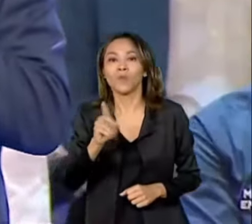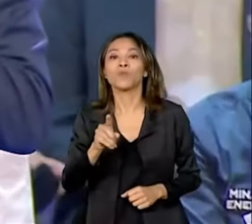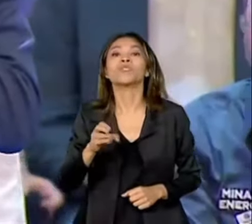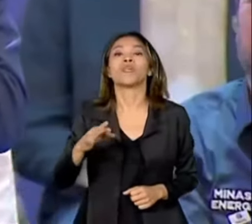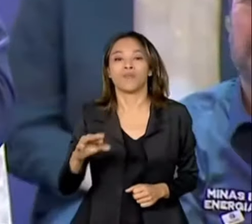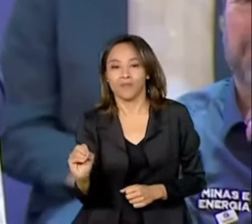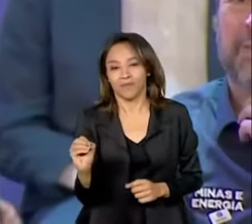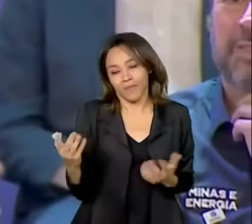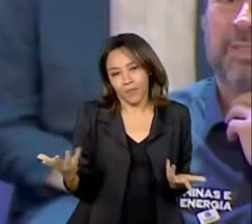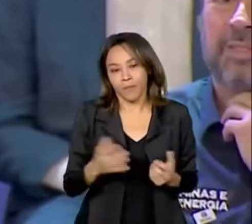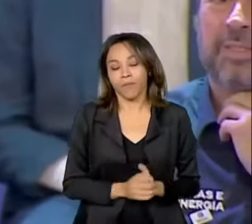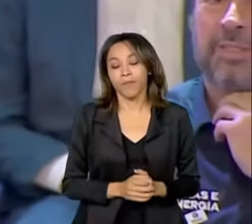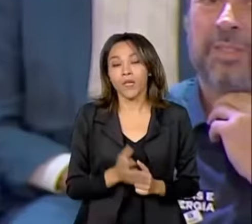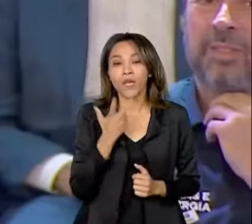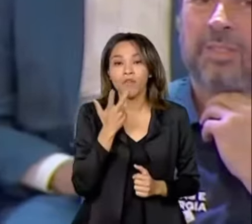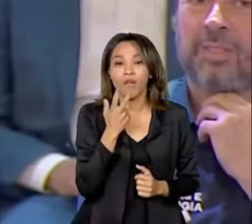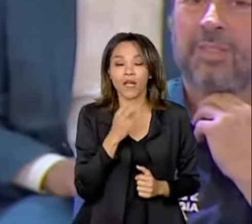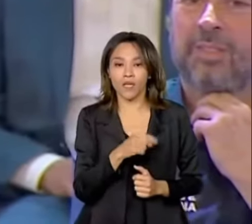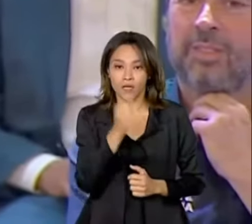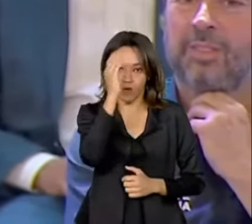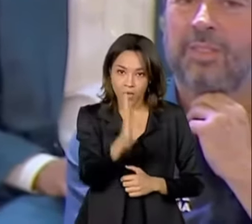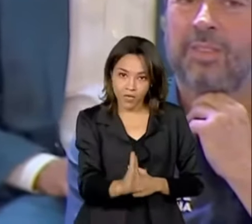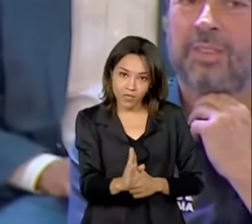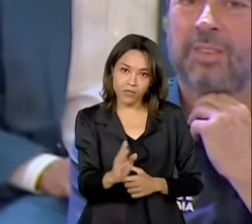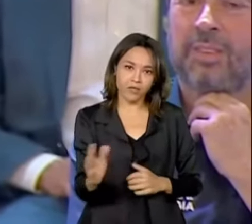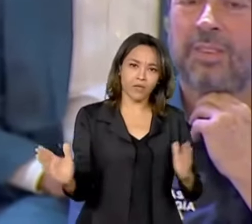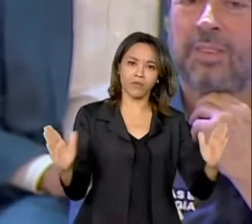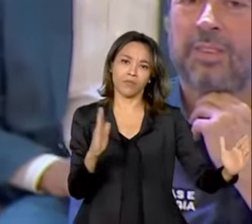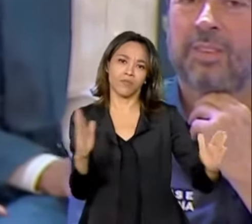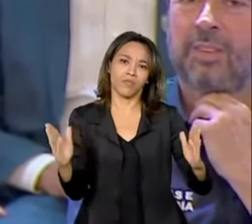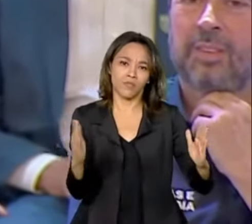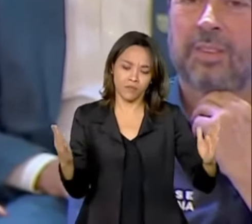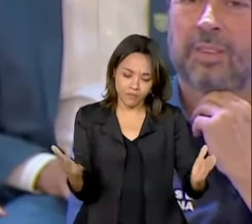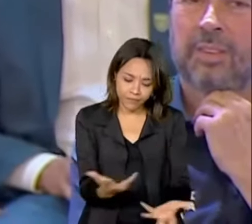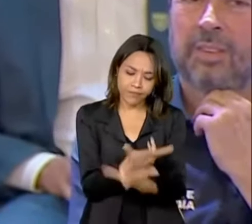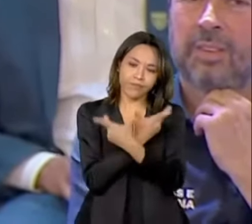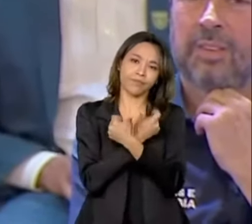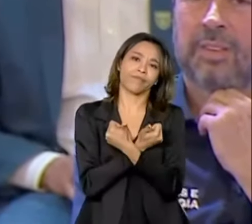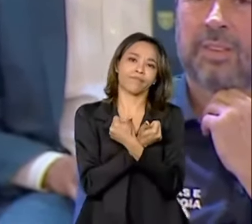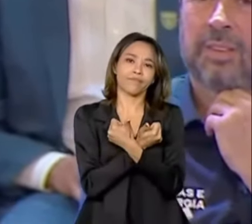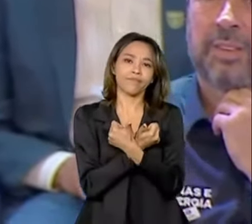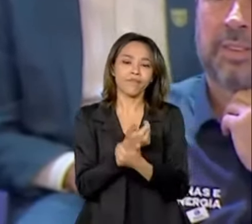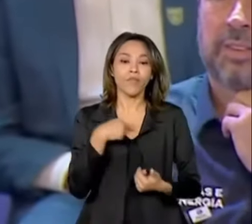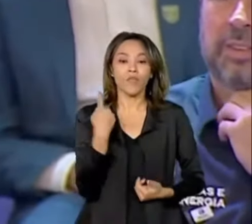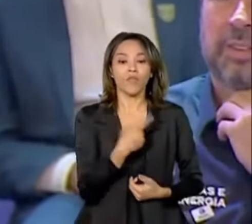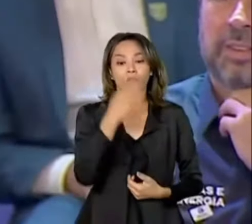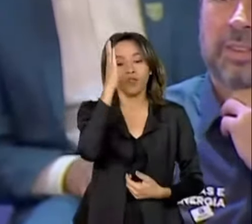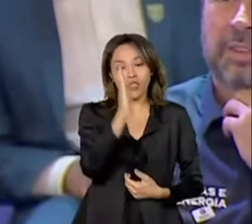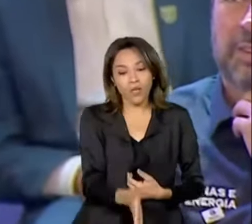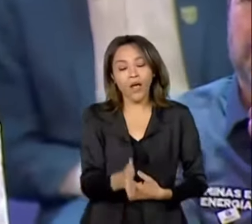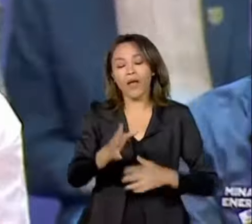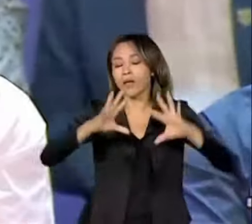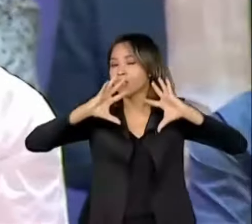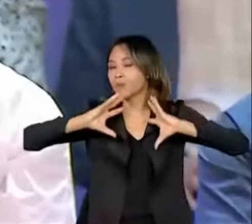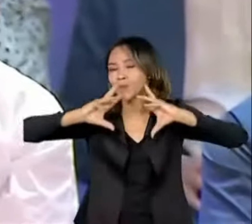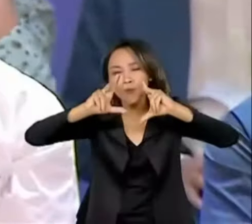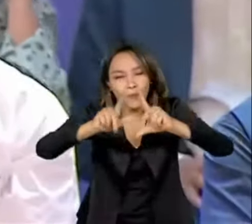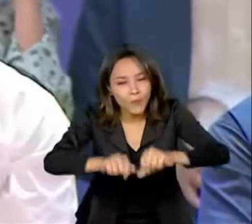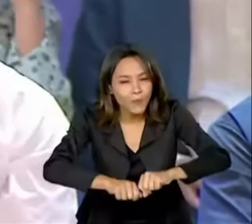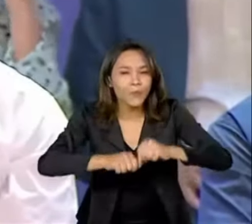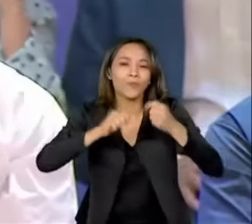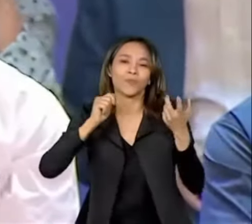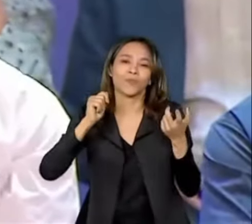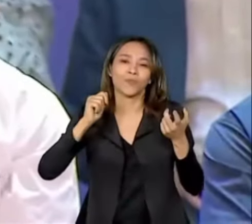Brasil está numa fase excepcional. Nós já plantamos tudo o que a gente tinha que